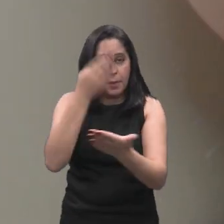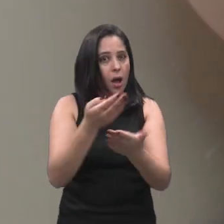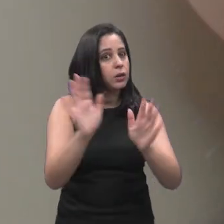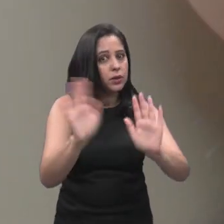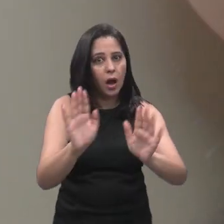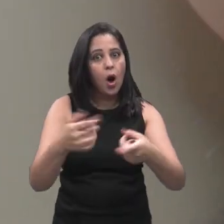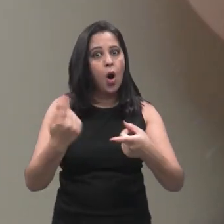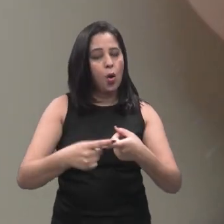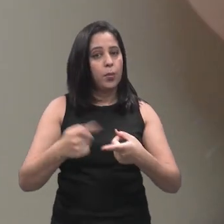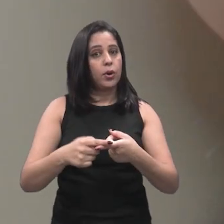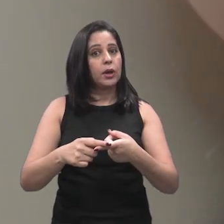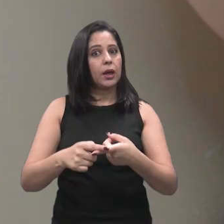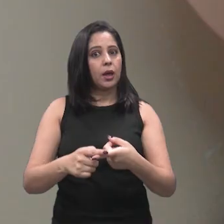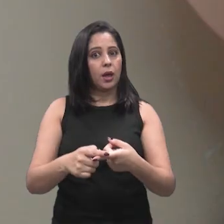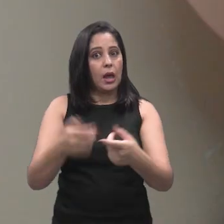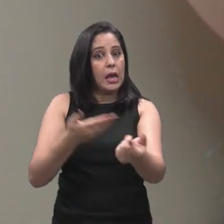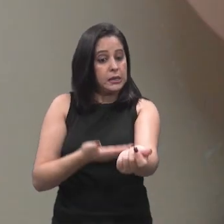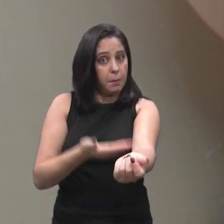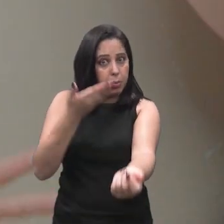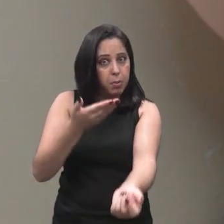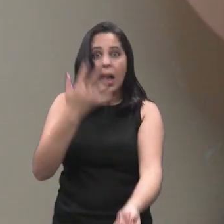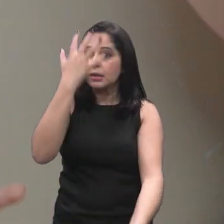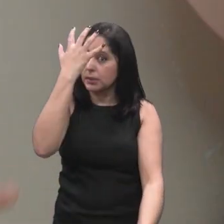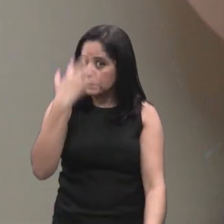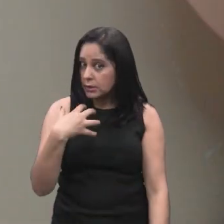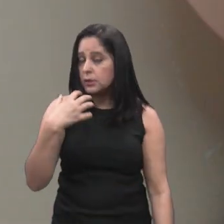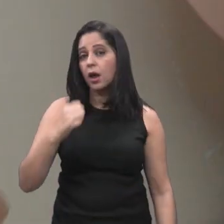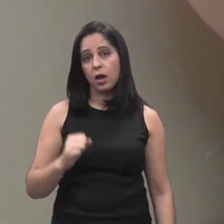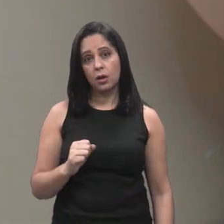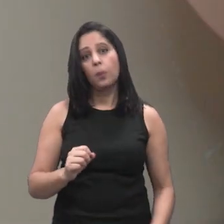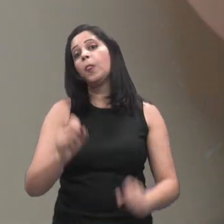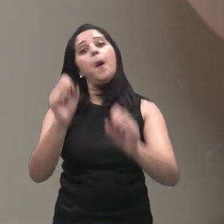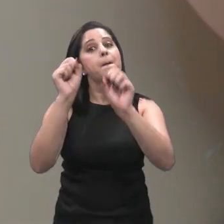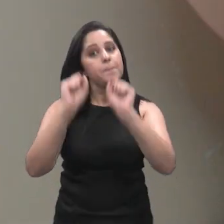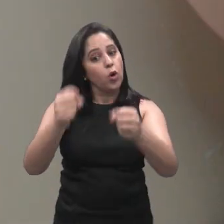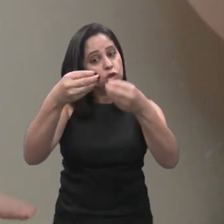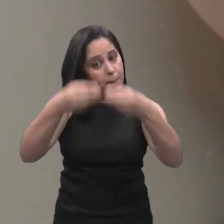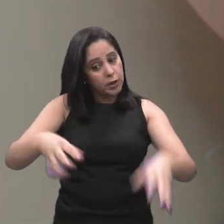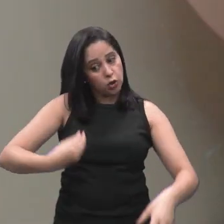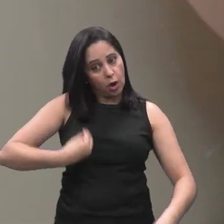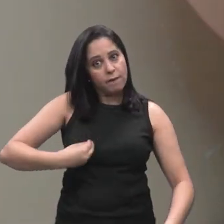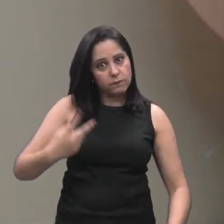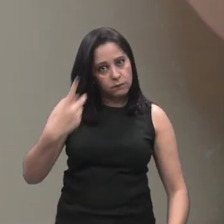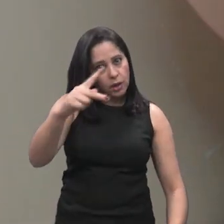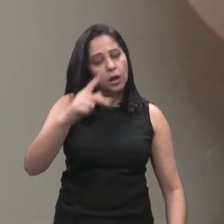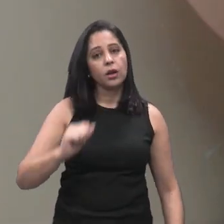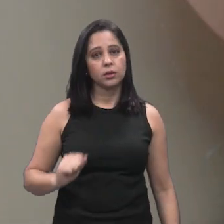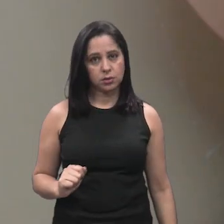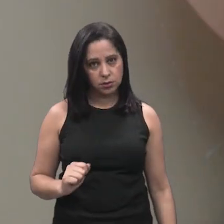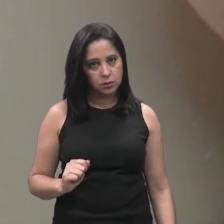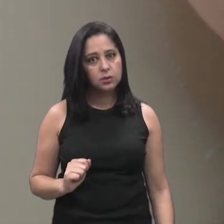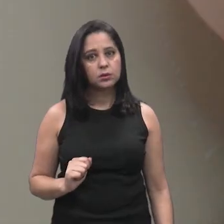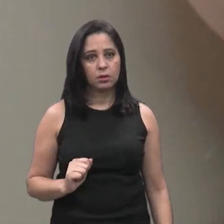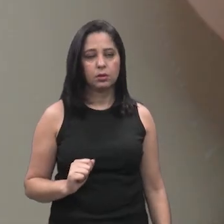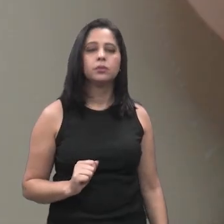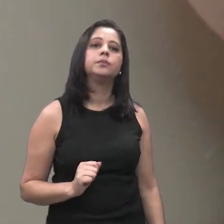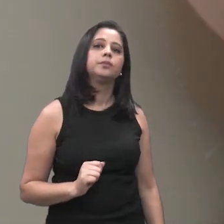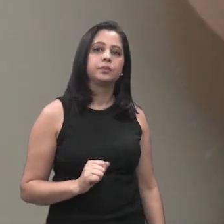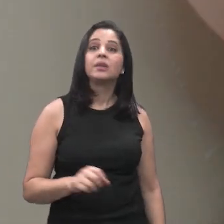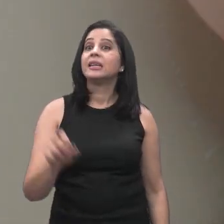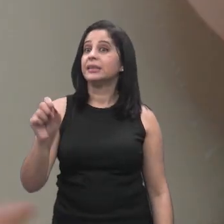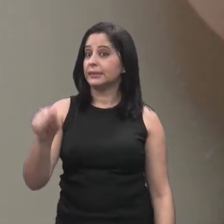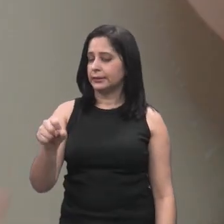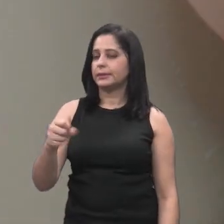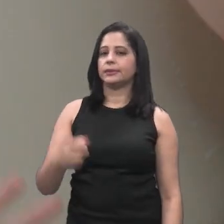Não saia acreditando aí em tudo que é falado por aí, porque a gente está falando de saúde, Sim. de coisas muito sérias, e